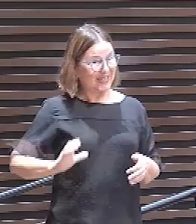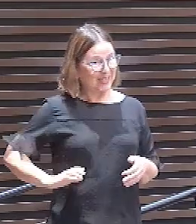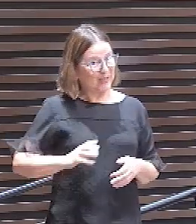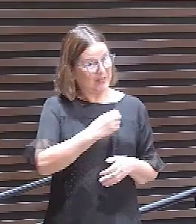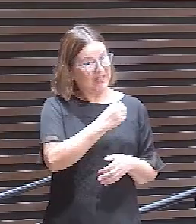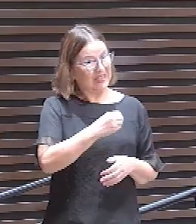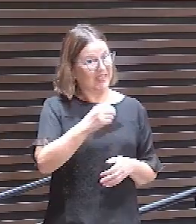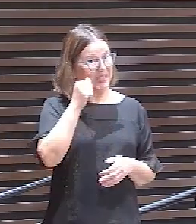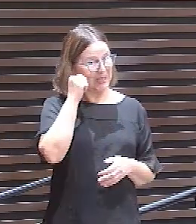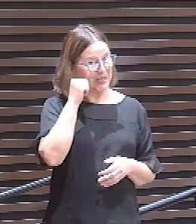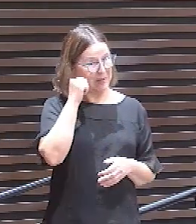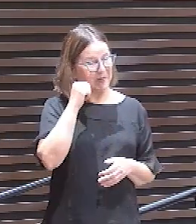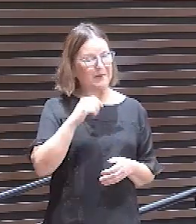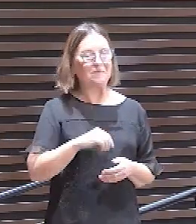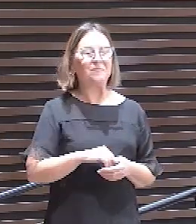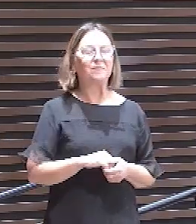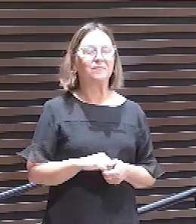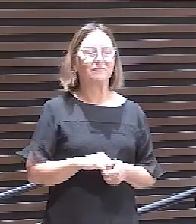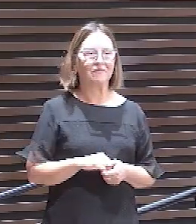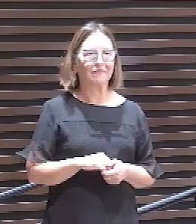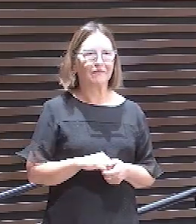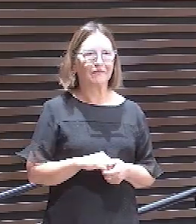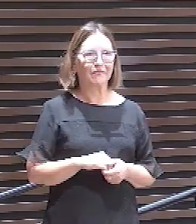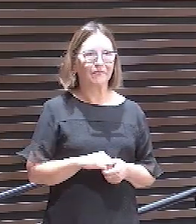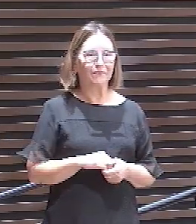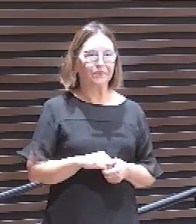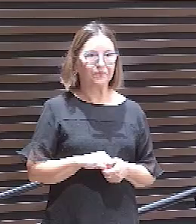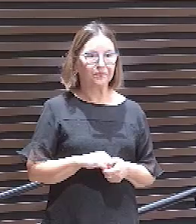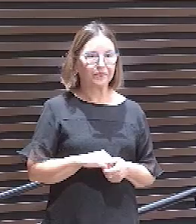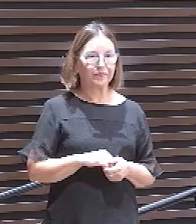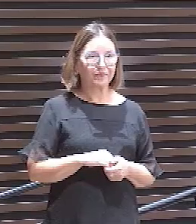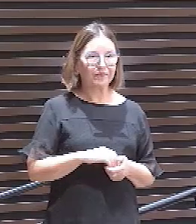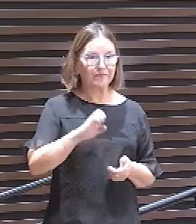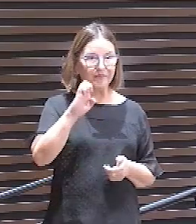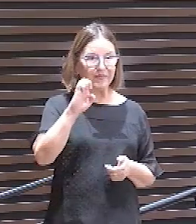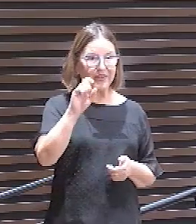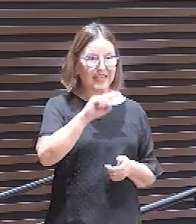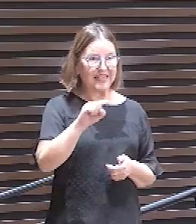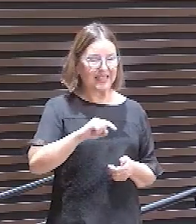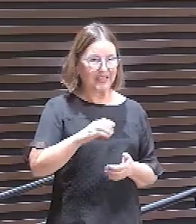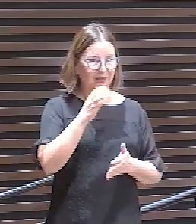dar uma olhada ainda mais para trás um pouquinho, em Ezequiel 11.